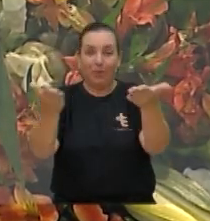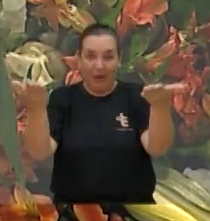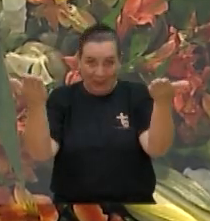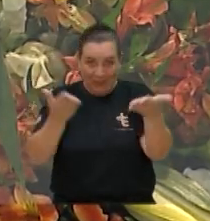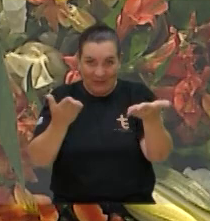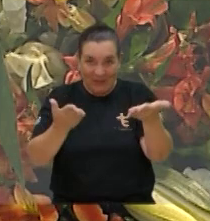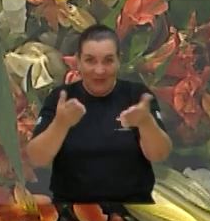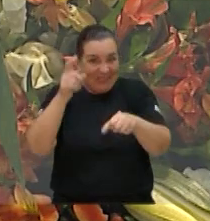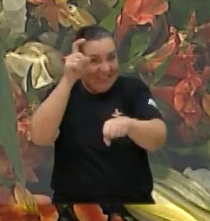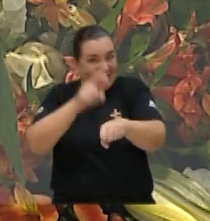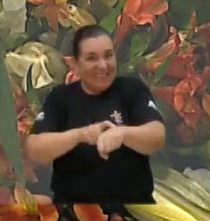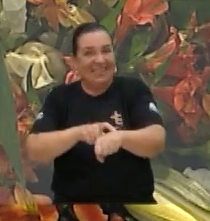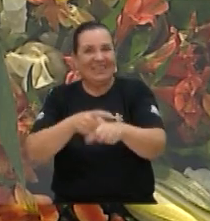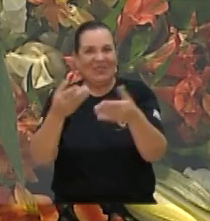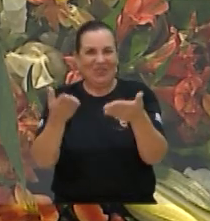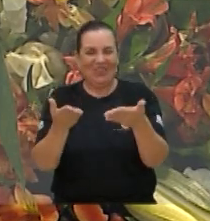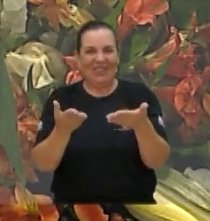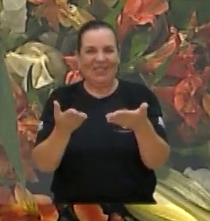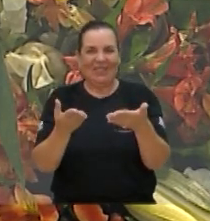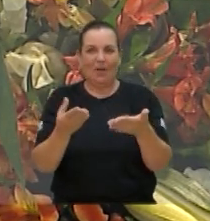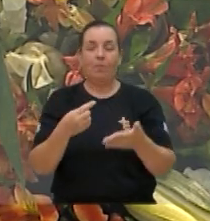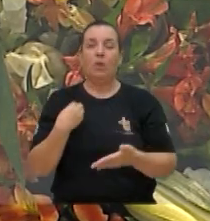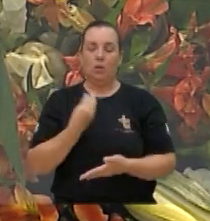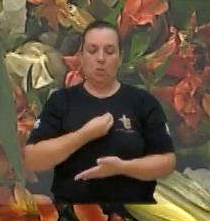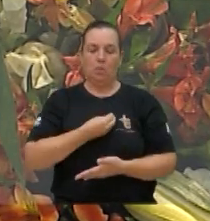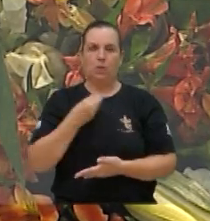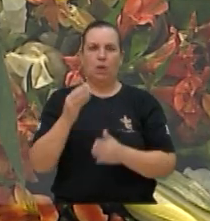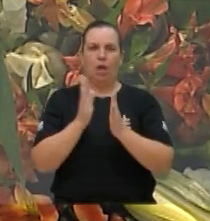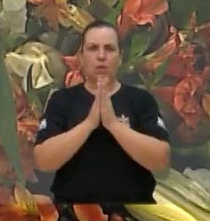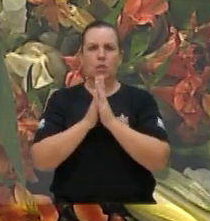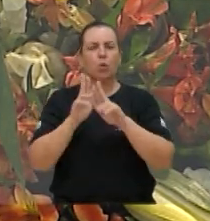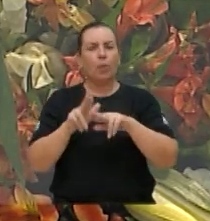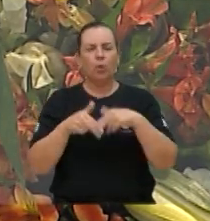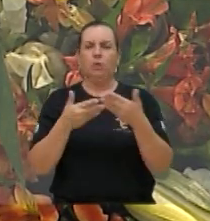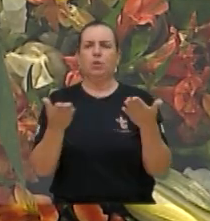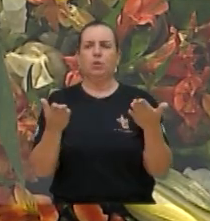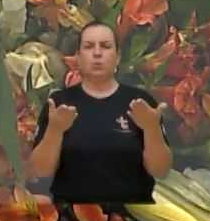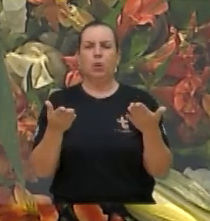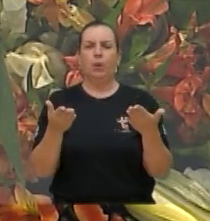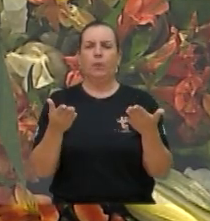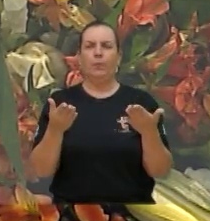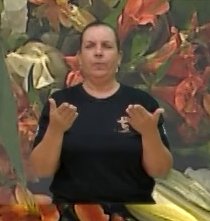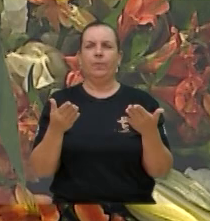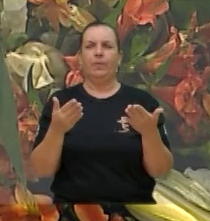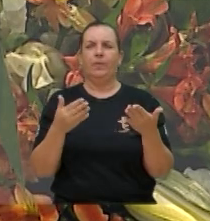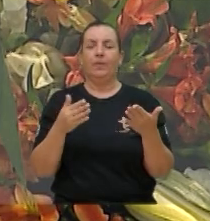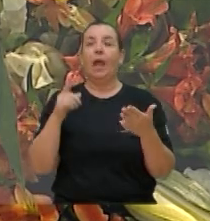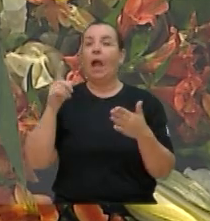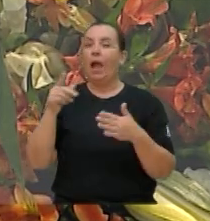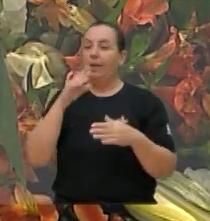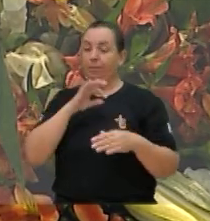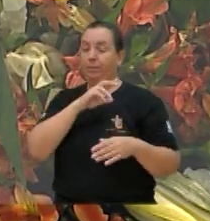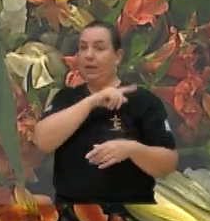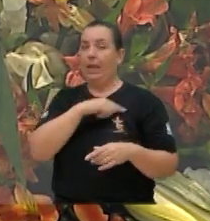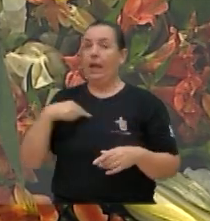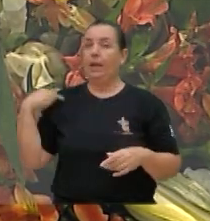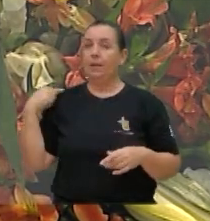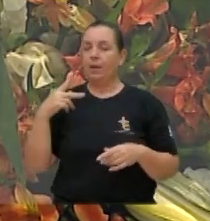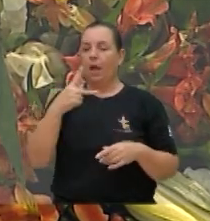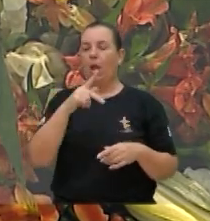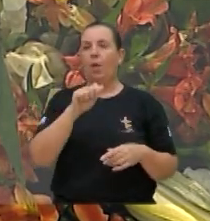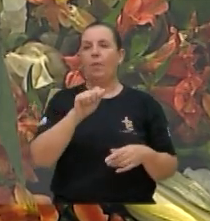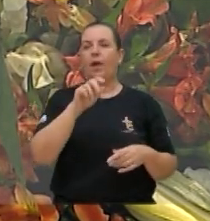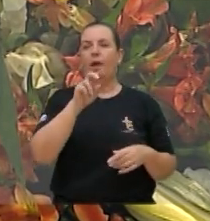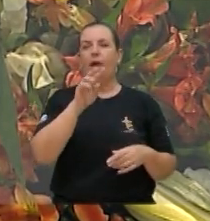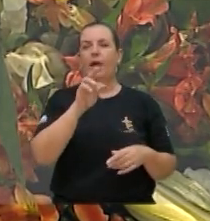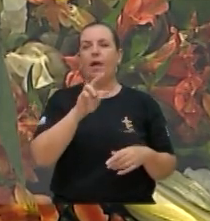exato momento. Estamos aqui rezando por isso. Irmã Kelly Patrícia está se preparando. Daqui a pouquinho vem também